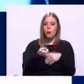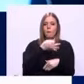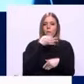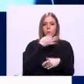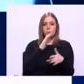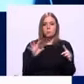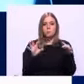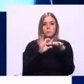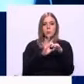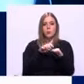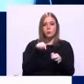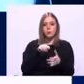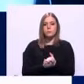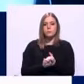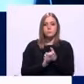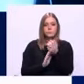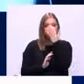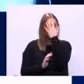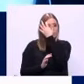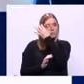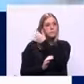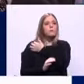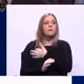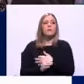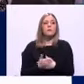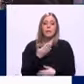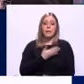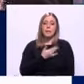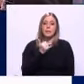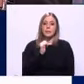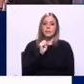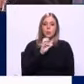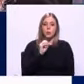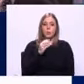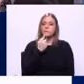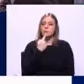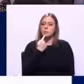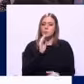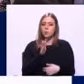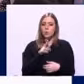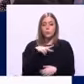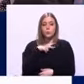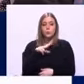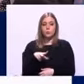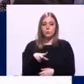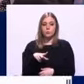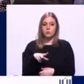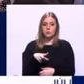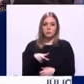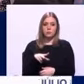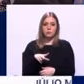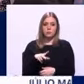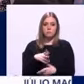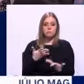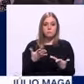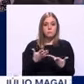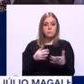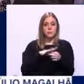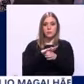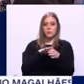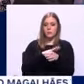para se discutir isto. Diogo, já se percebeu que em Portugal a polémica envolvendo